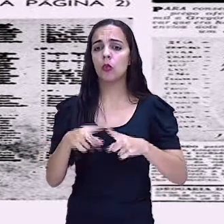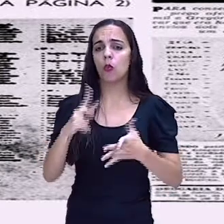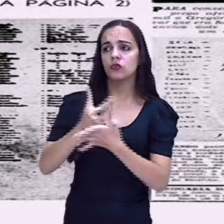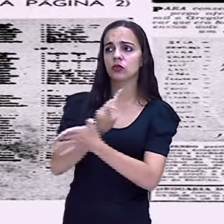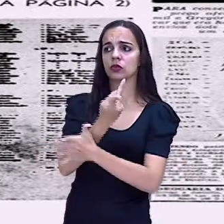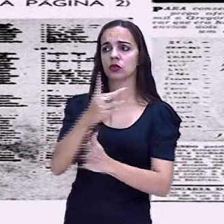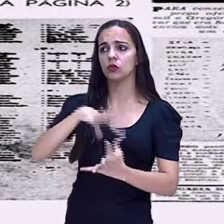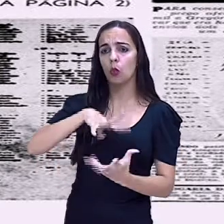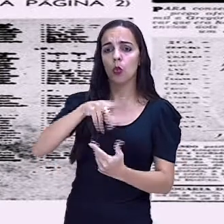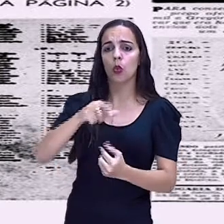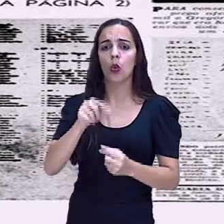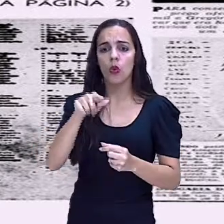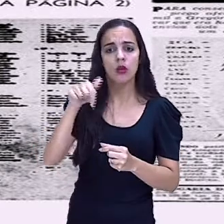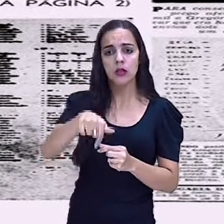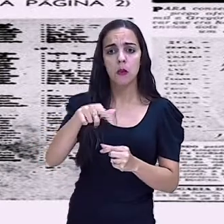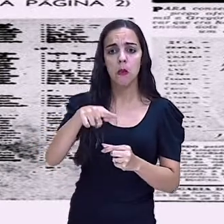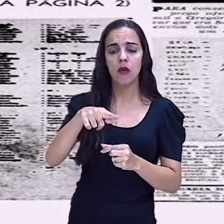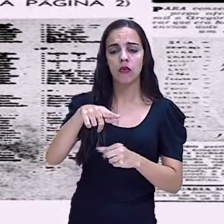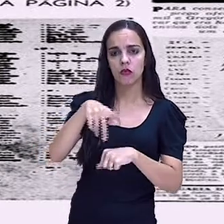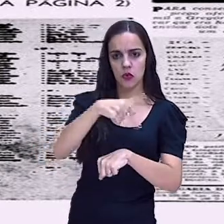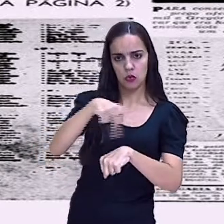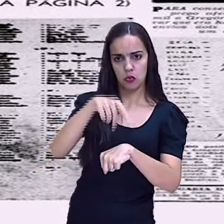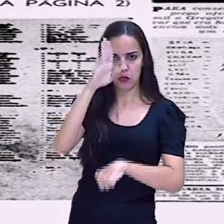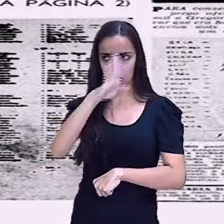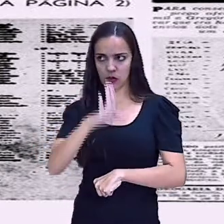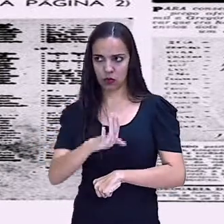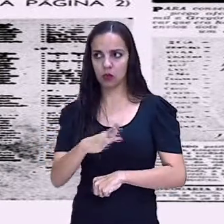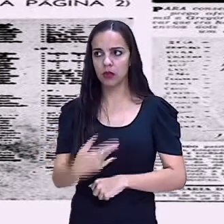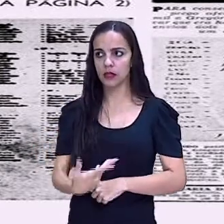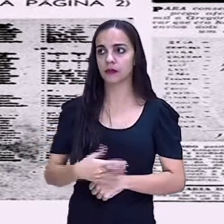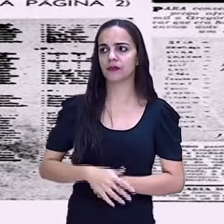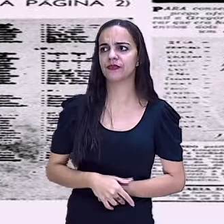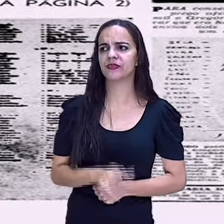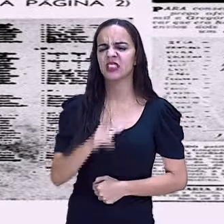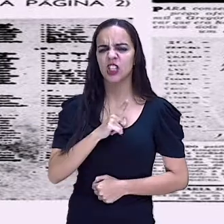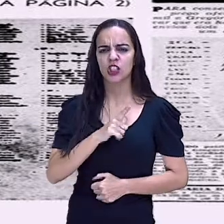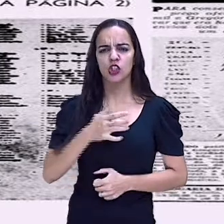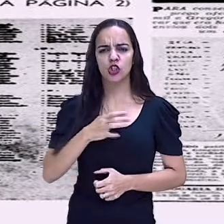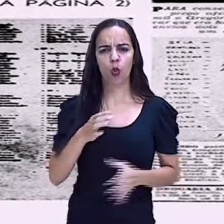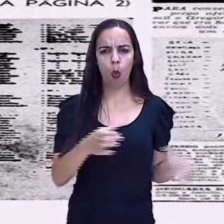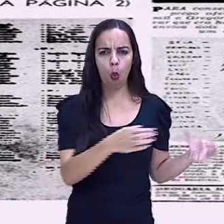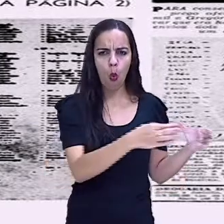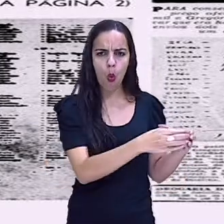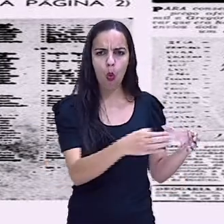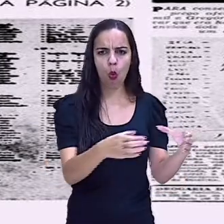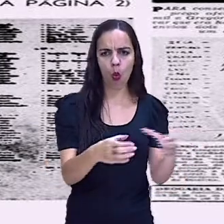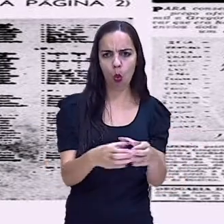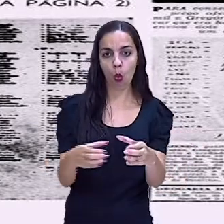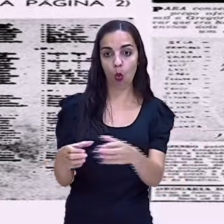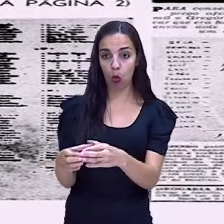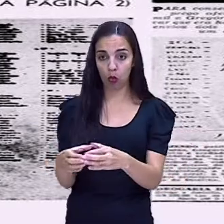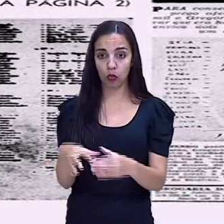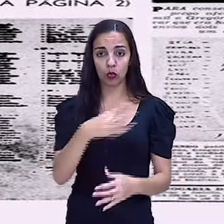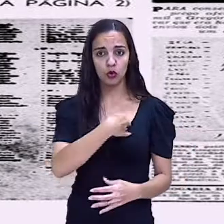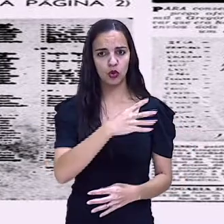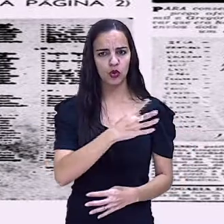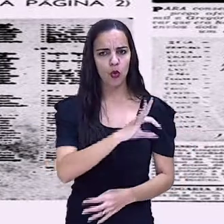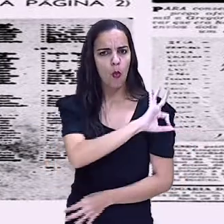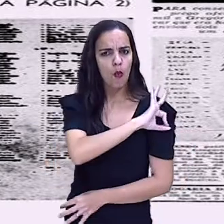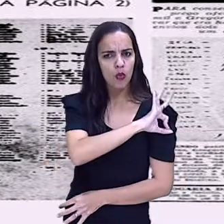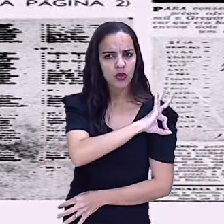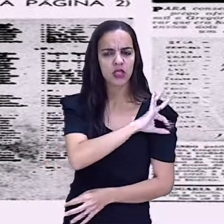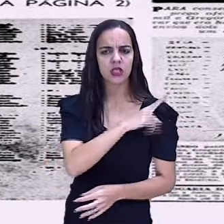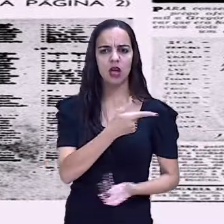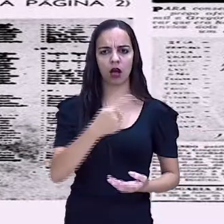poder. Enquanto que externamente, tropas brasileiras eram